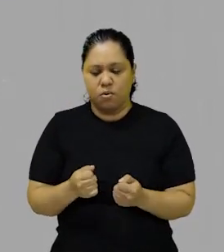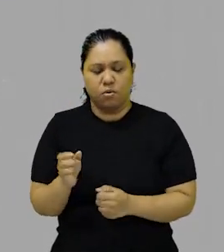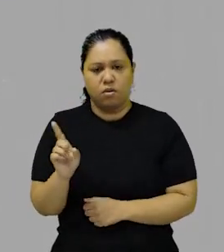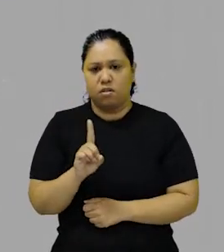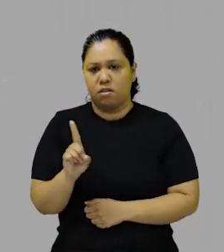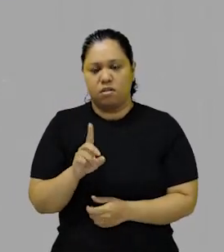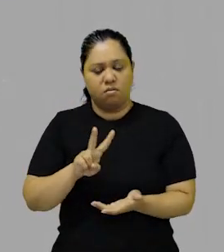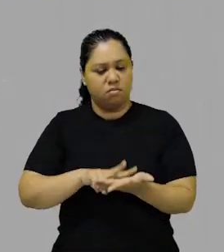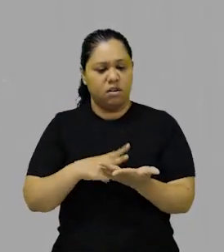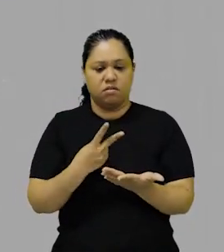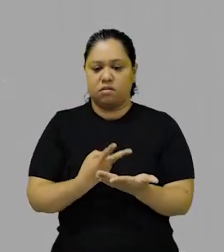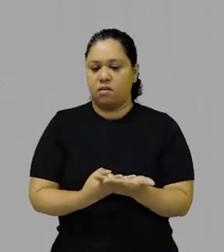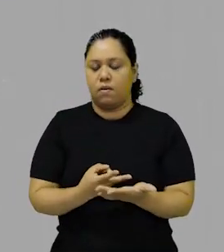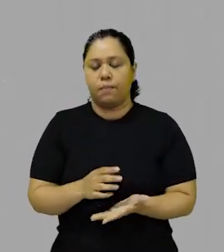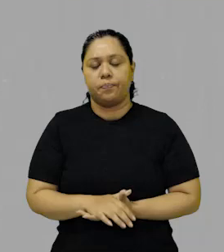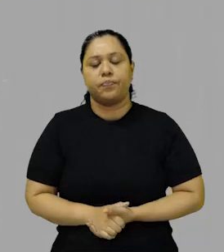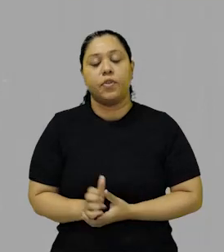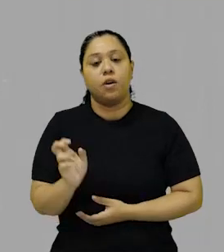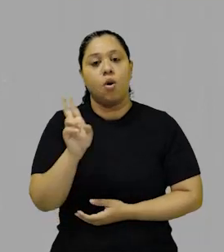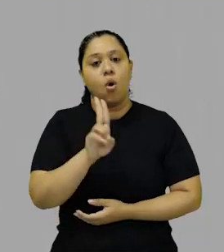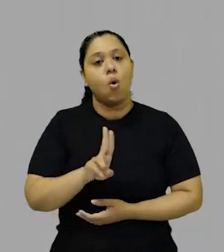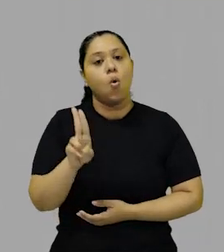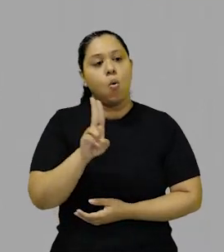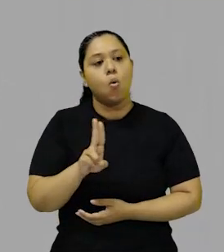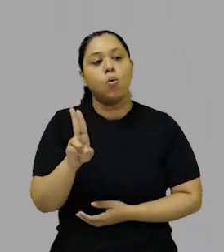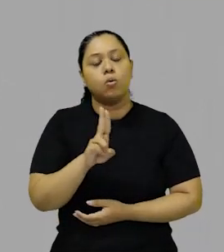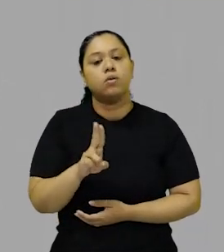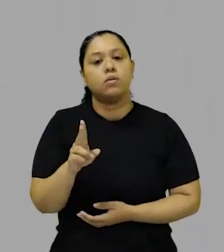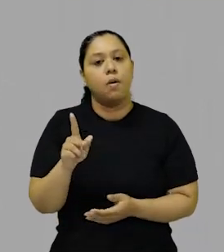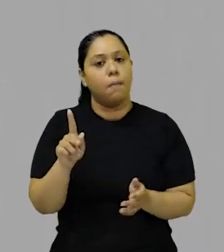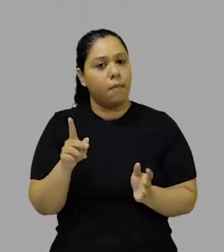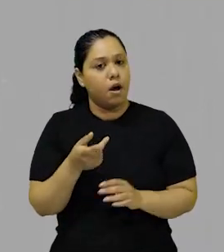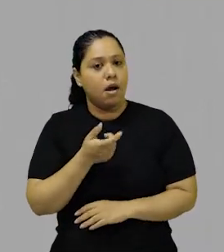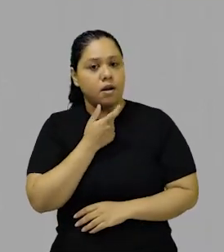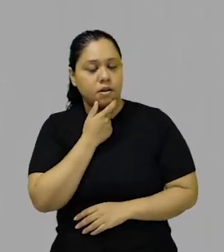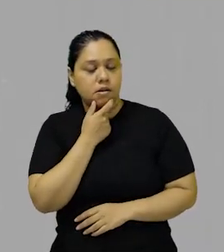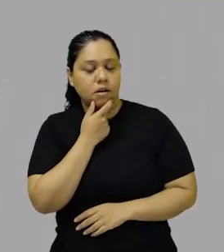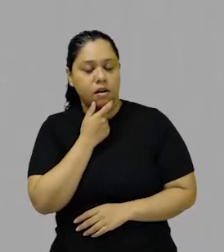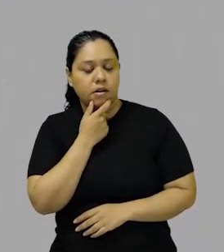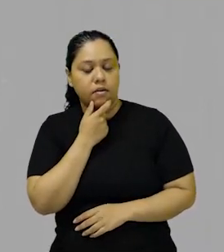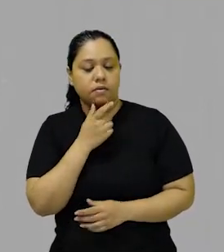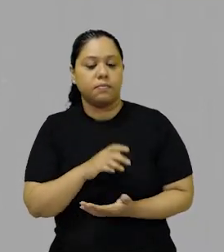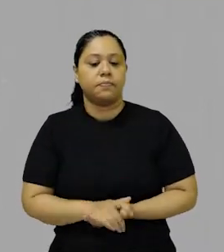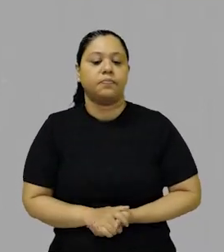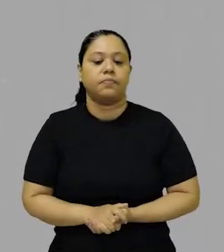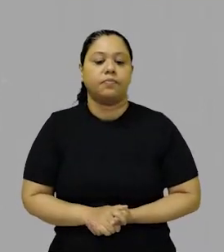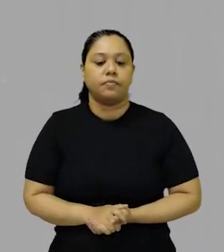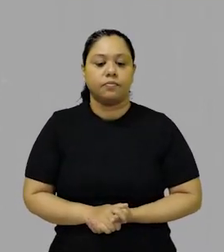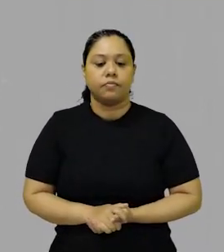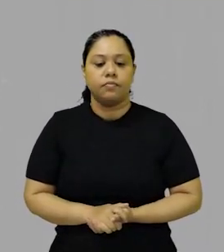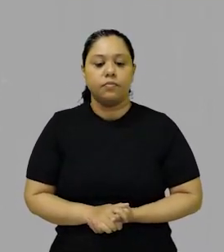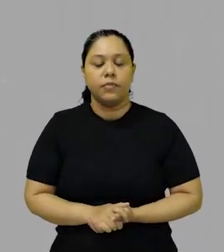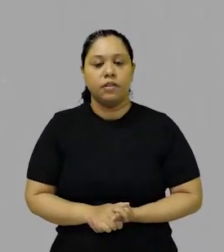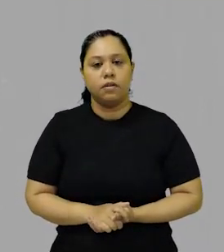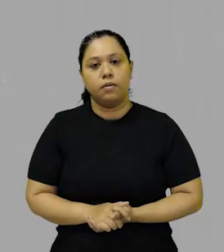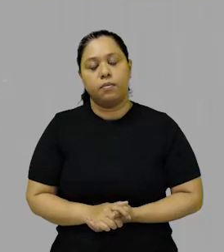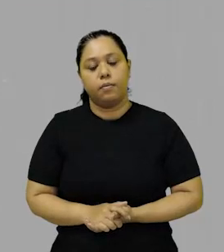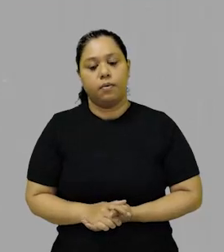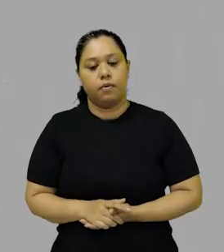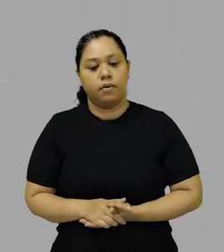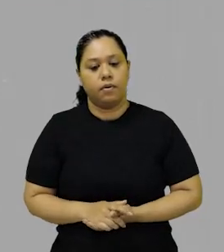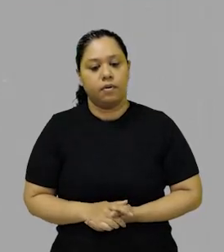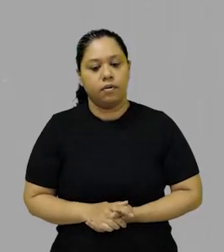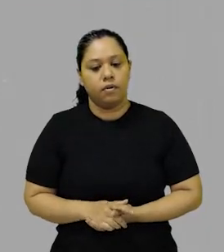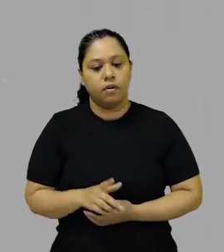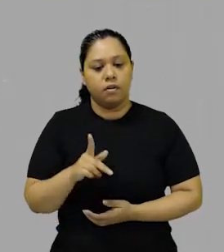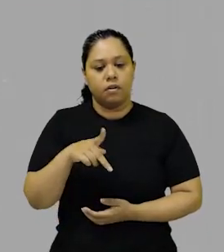contextualização, essa tradução. Então, a gente usa o próprio nome em inglês para representar certas expressões. O